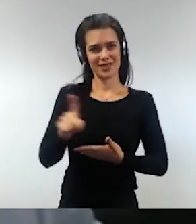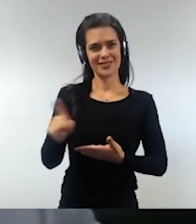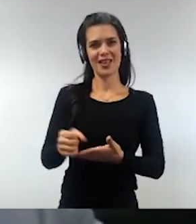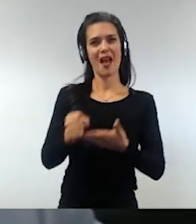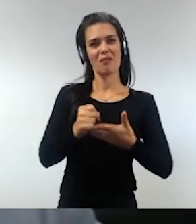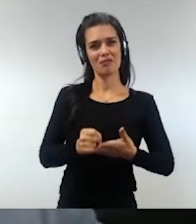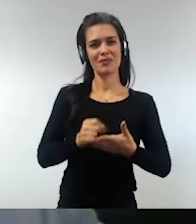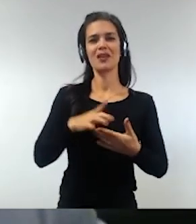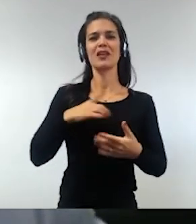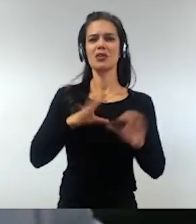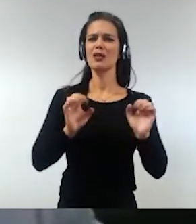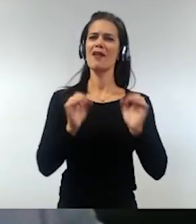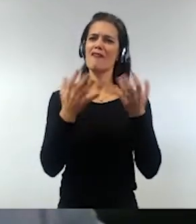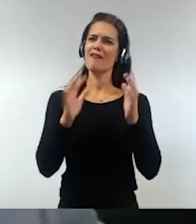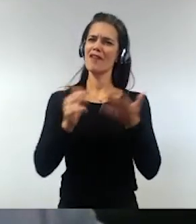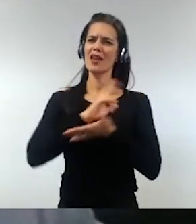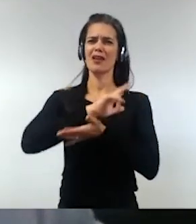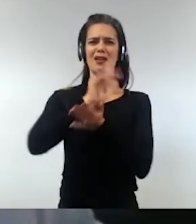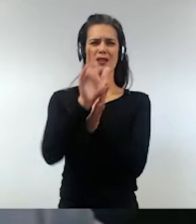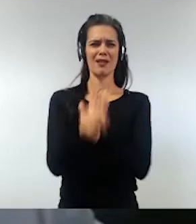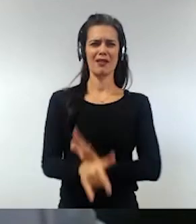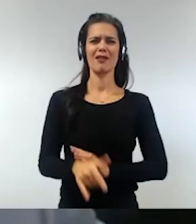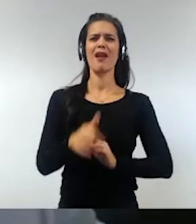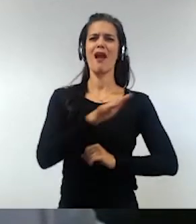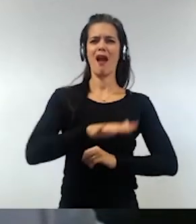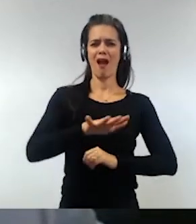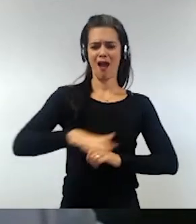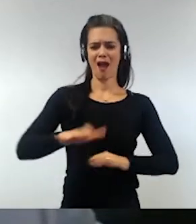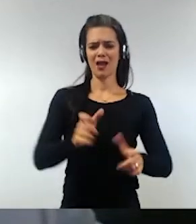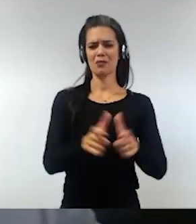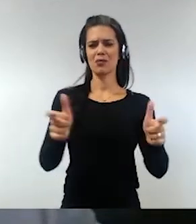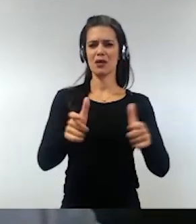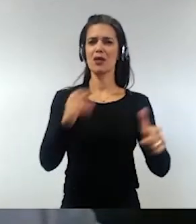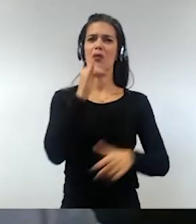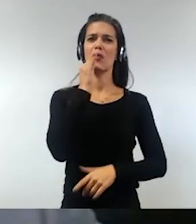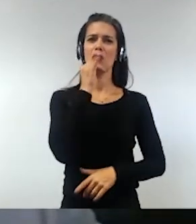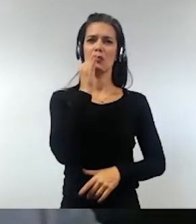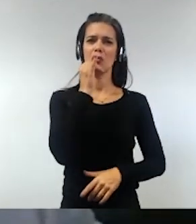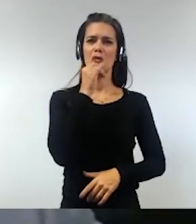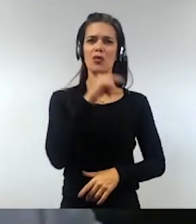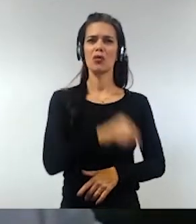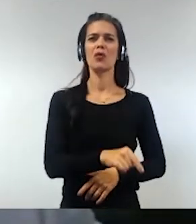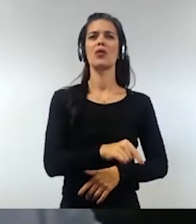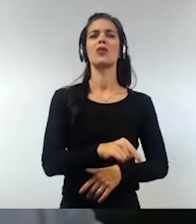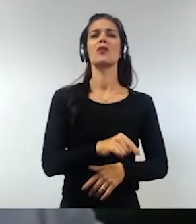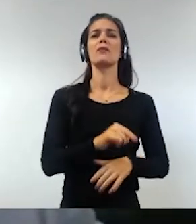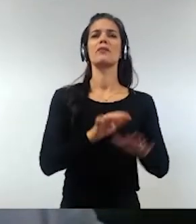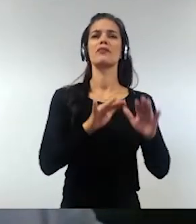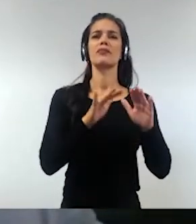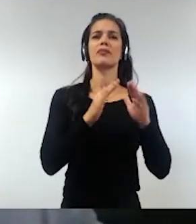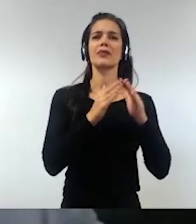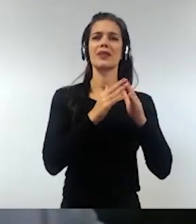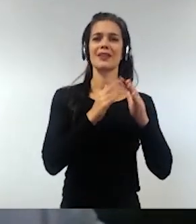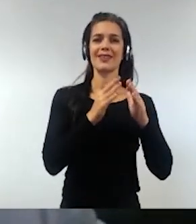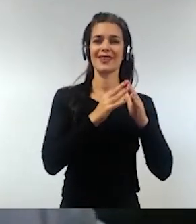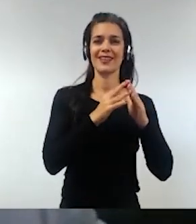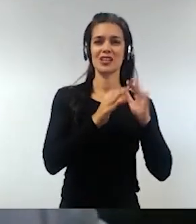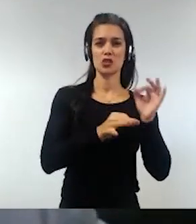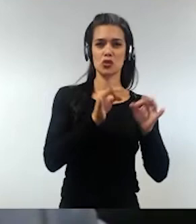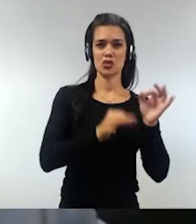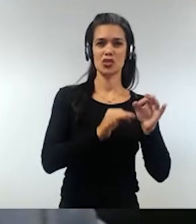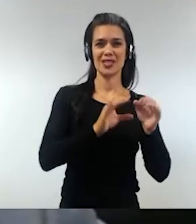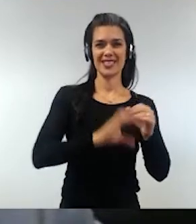fizemos vários eventos, crescemos em várias áreas, por exemplo, Casa de Justiça e Cidadania, existiam 3, atualmente tem